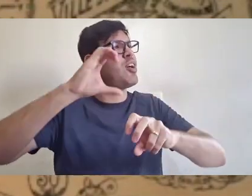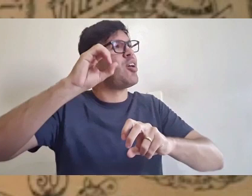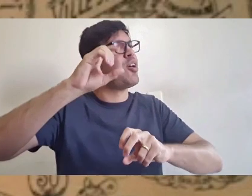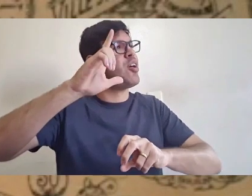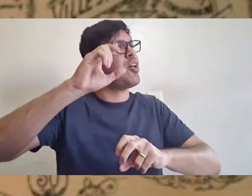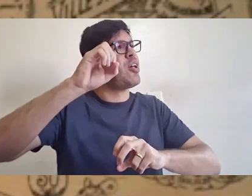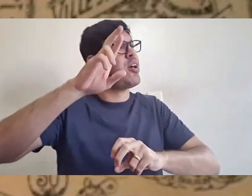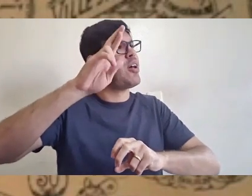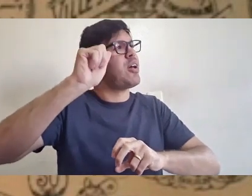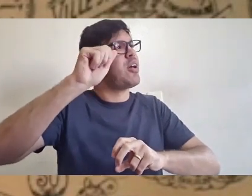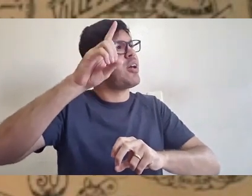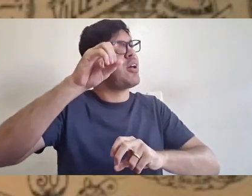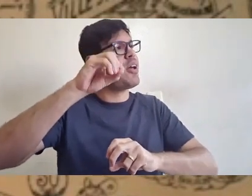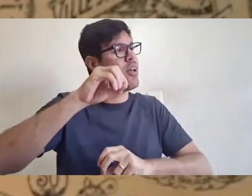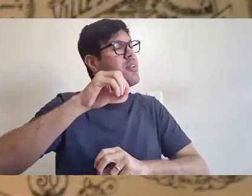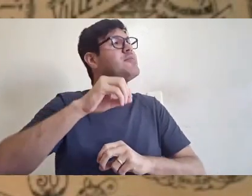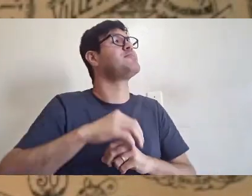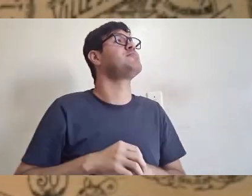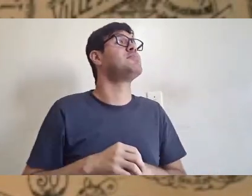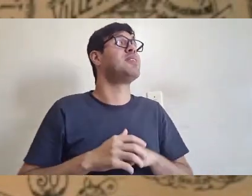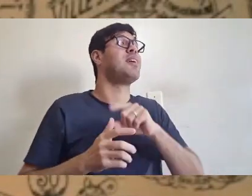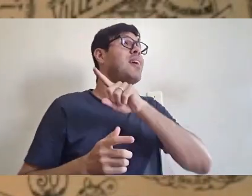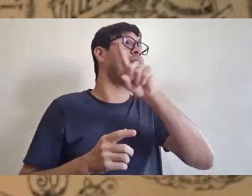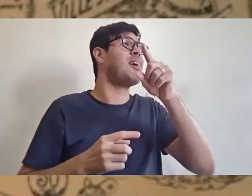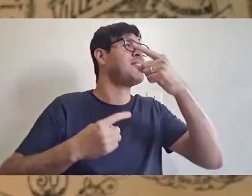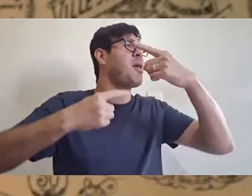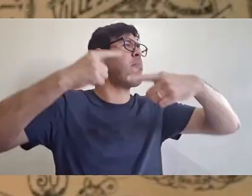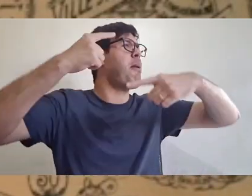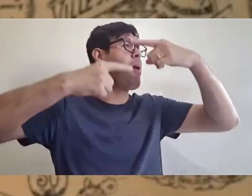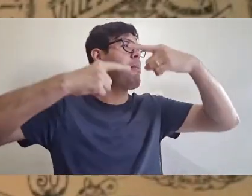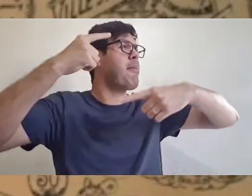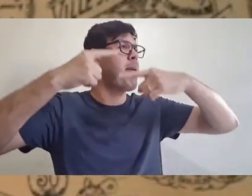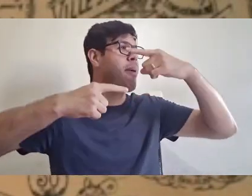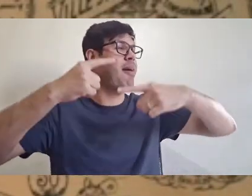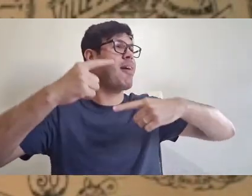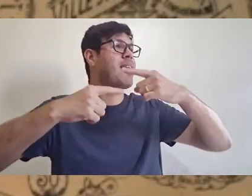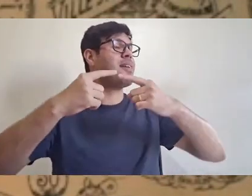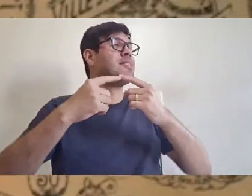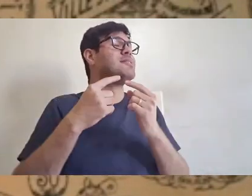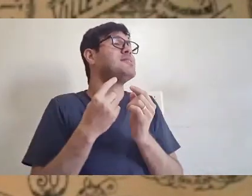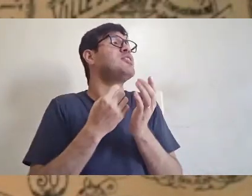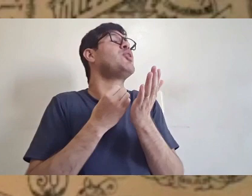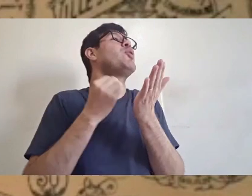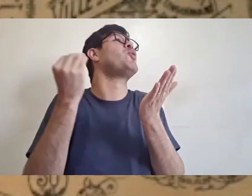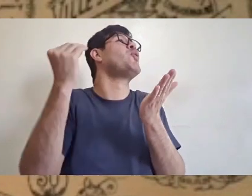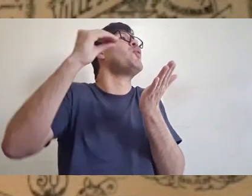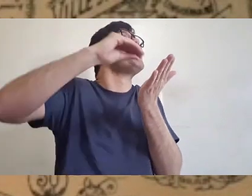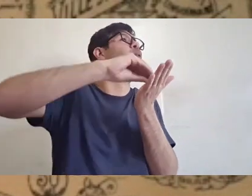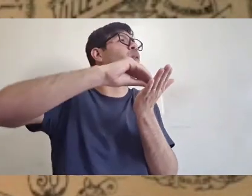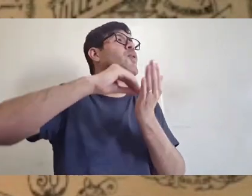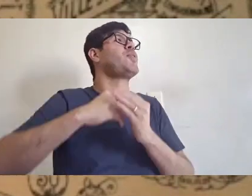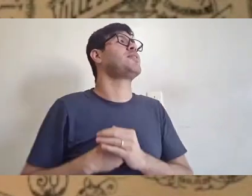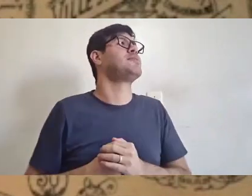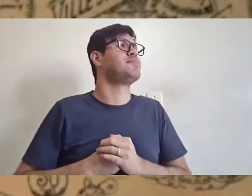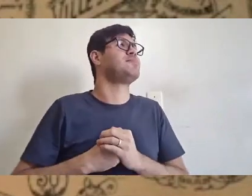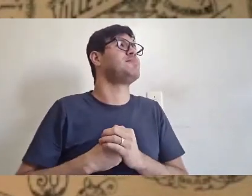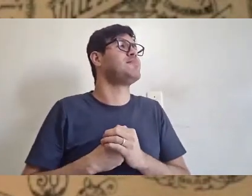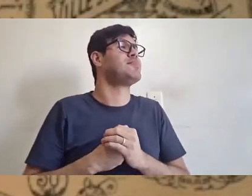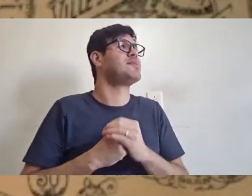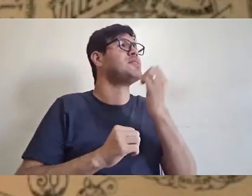eles estavam lá discutindo, reunidos, para instalar a indústria